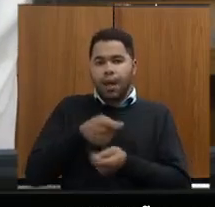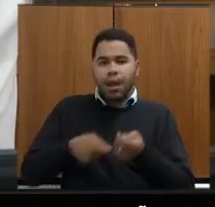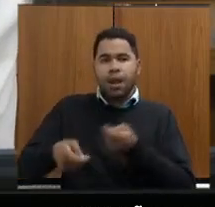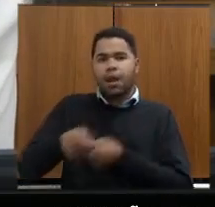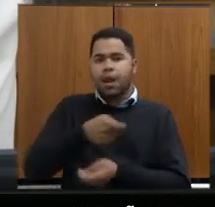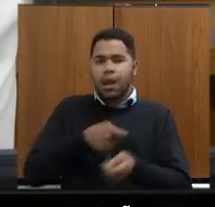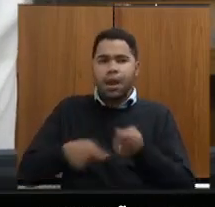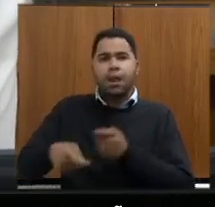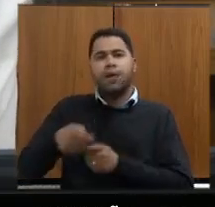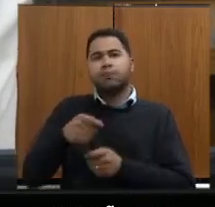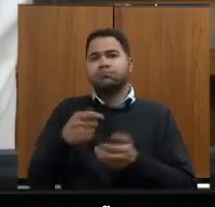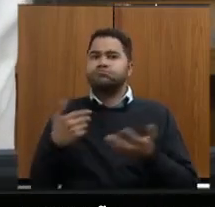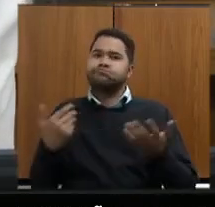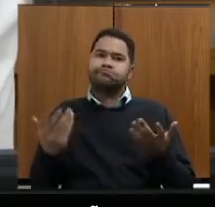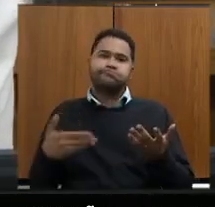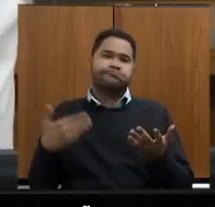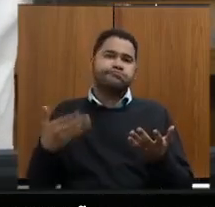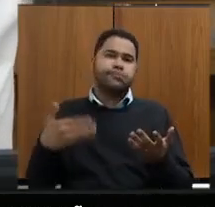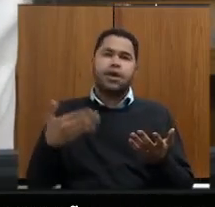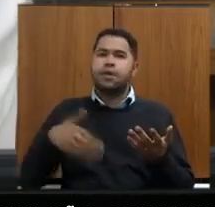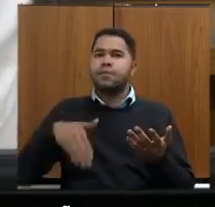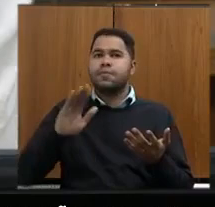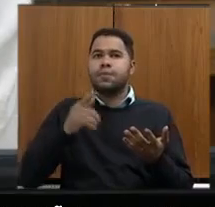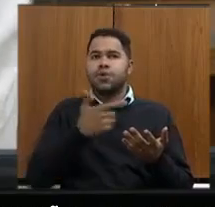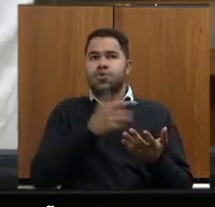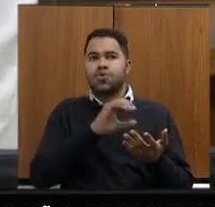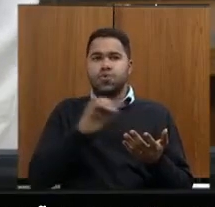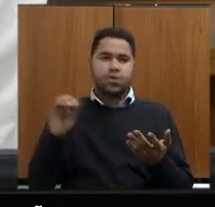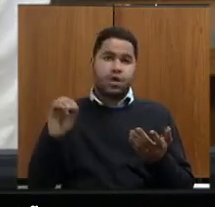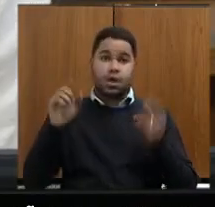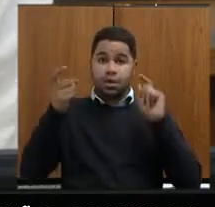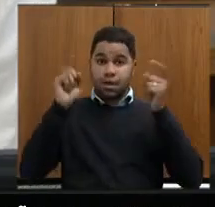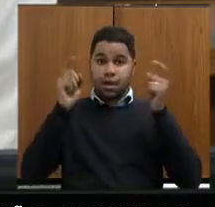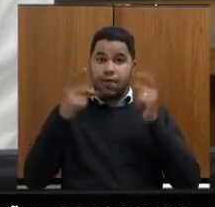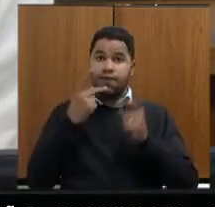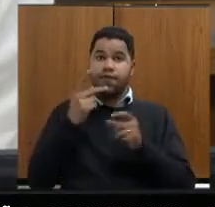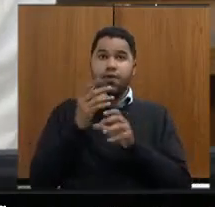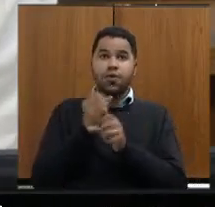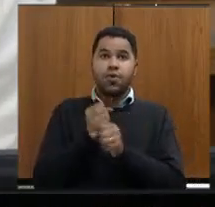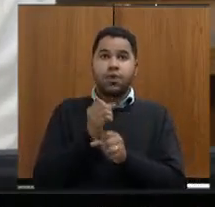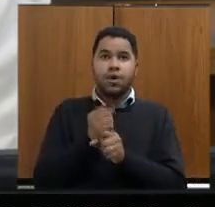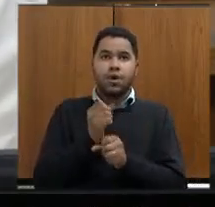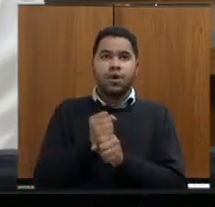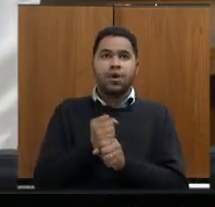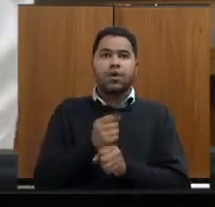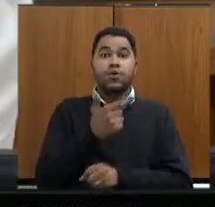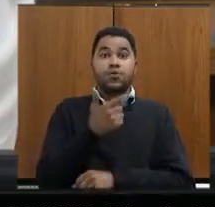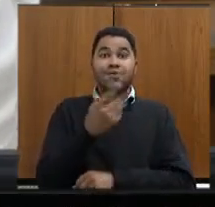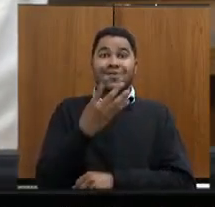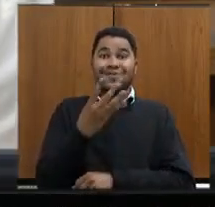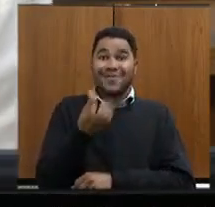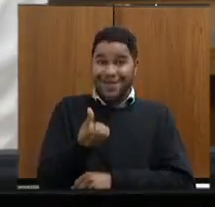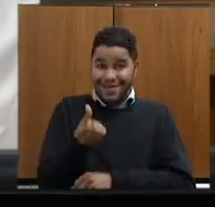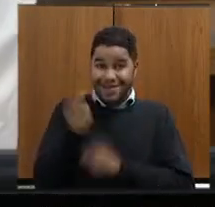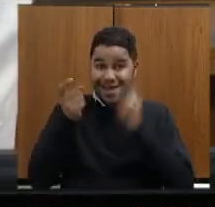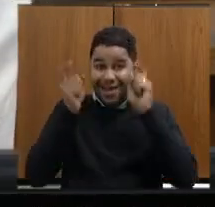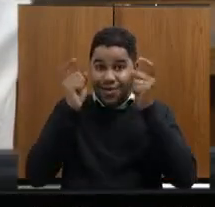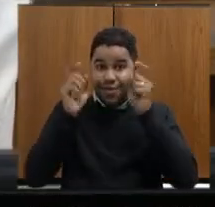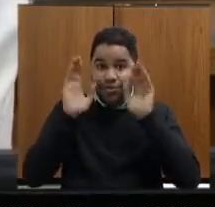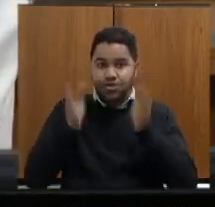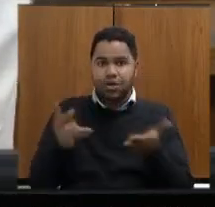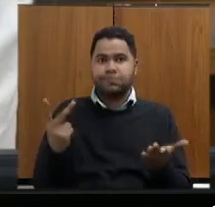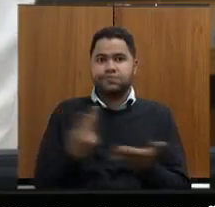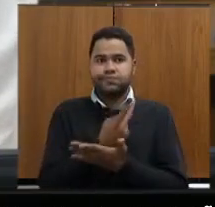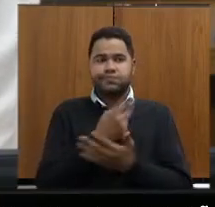negociação que explodem em mais de 200 reuniões outro dia alguém me falou cálculo Salvo engano eram 246 reuniões